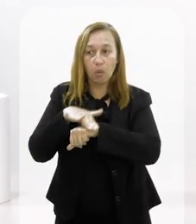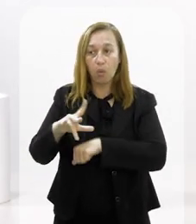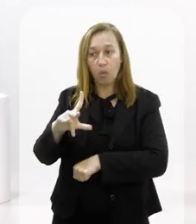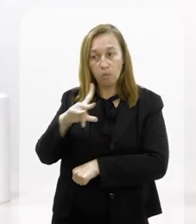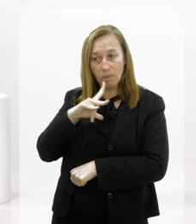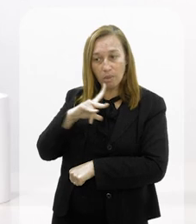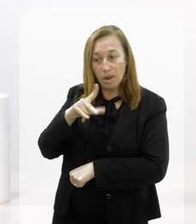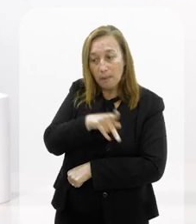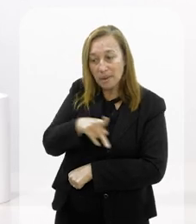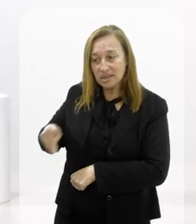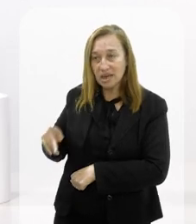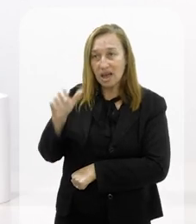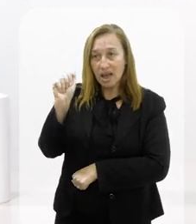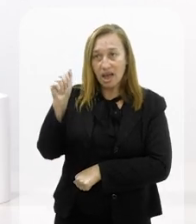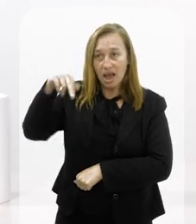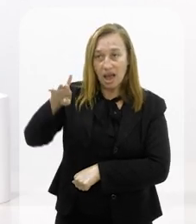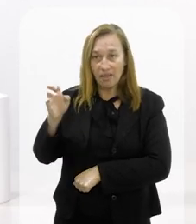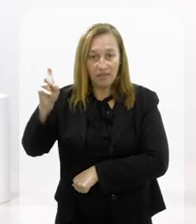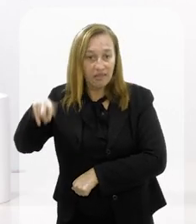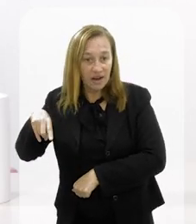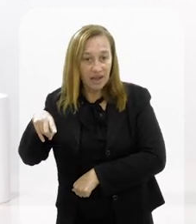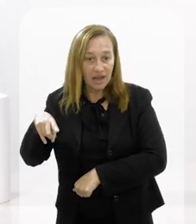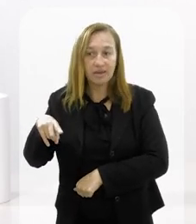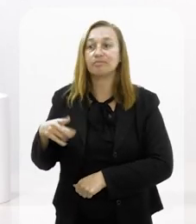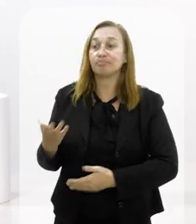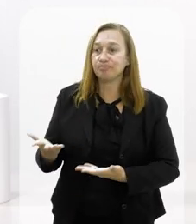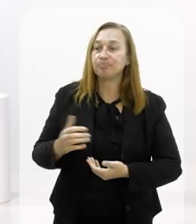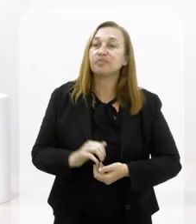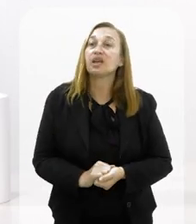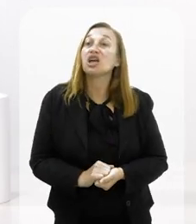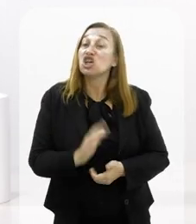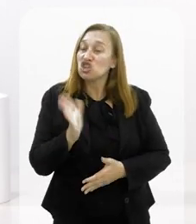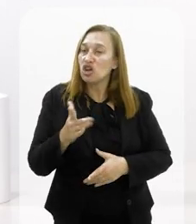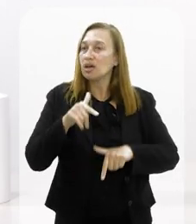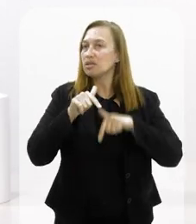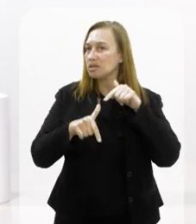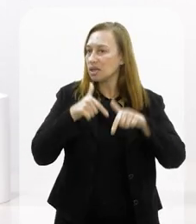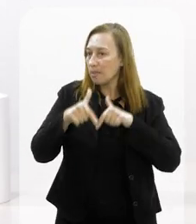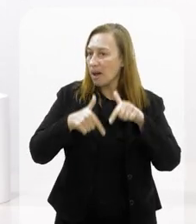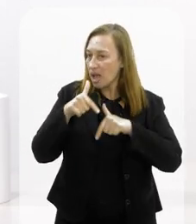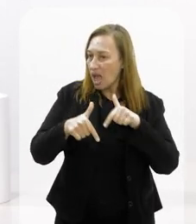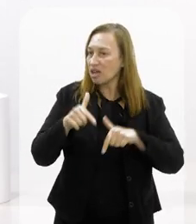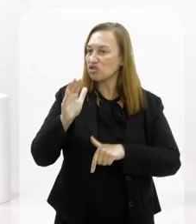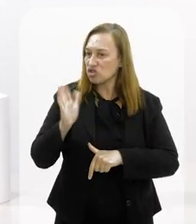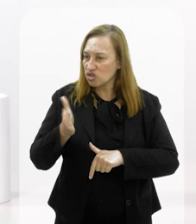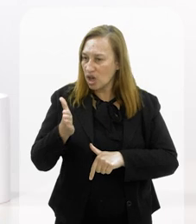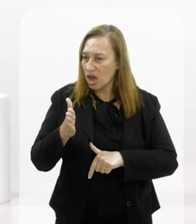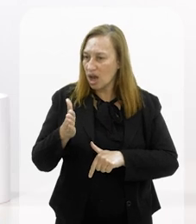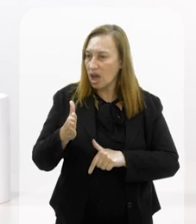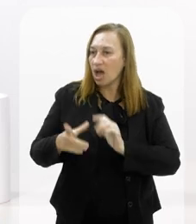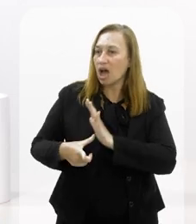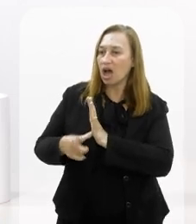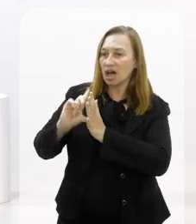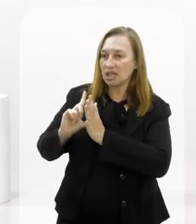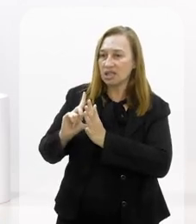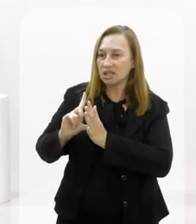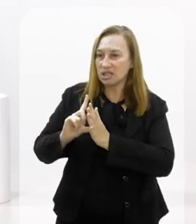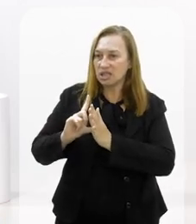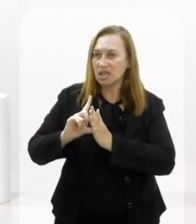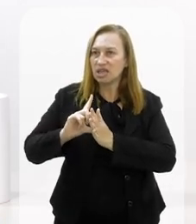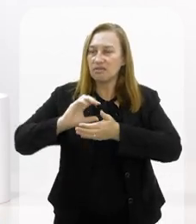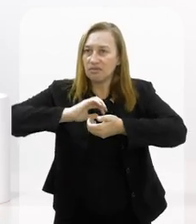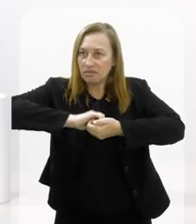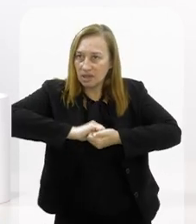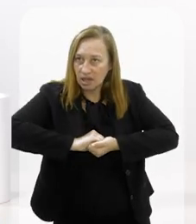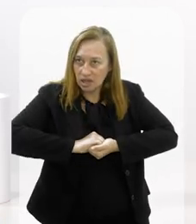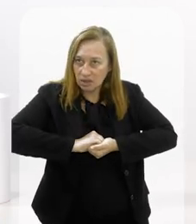conversa Presidente André através do Wilsinho que é o diretor de carnaval eu já tinha trabalhado com ilsinho quando estávamos na Viradouro